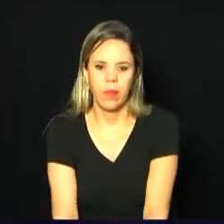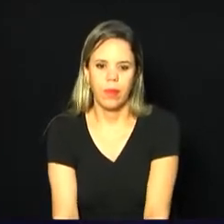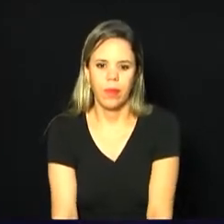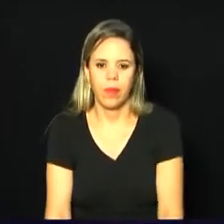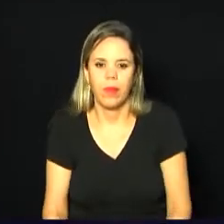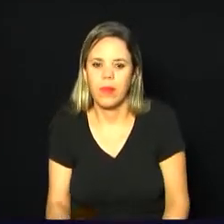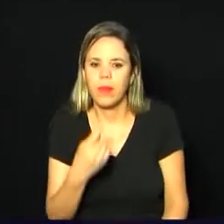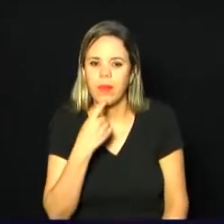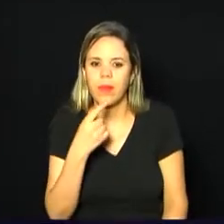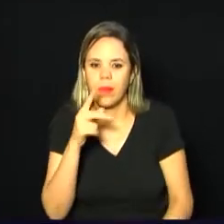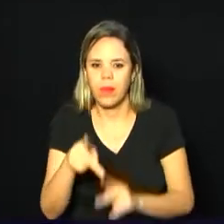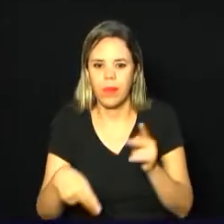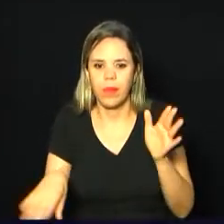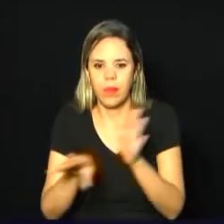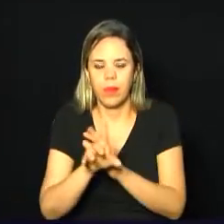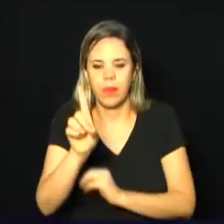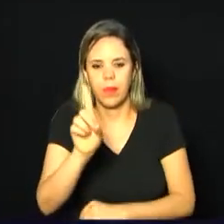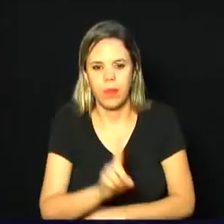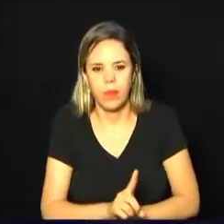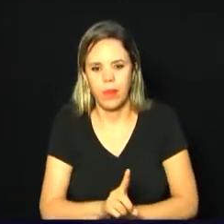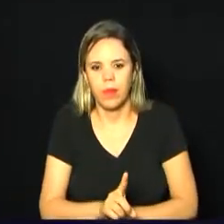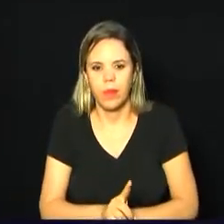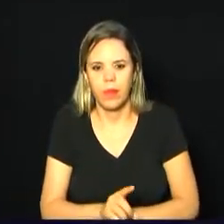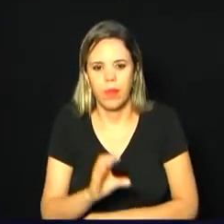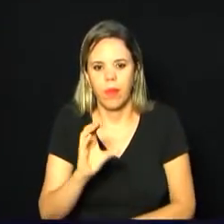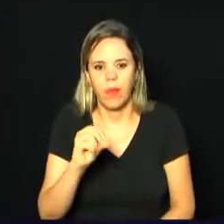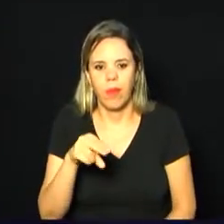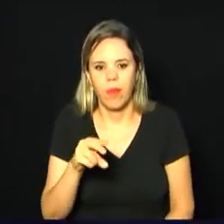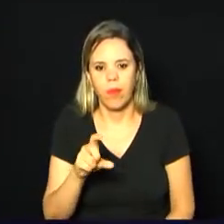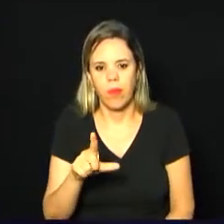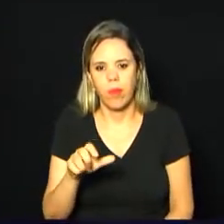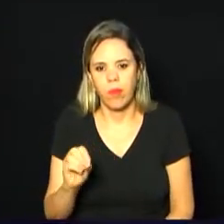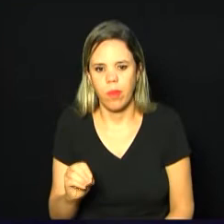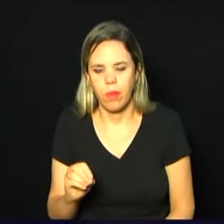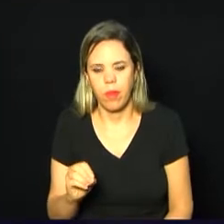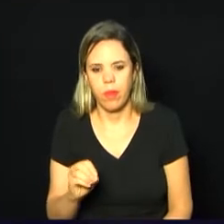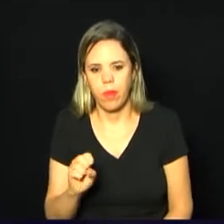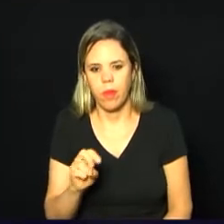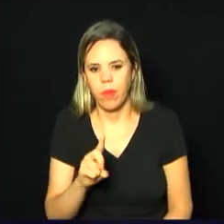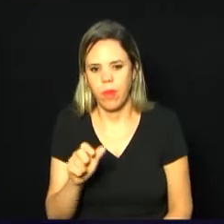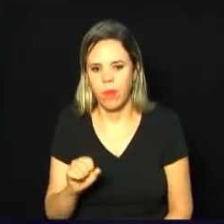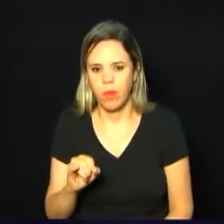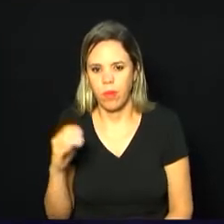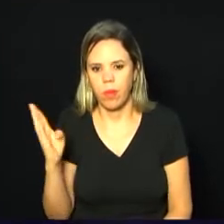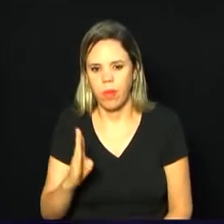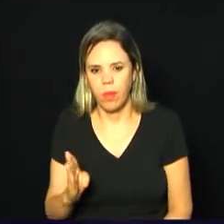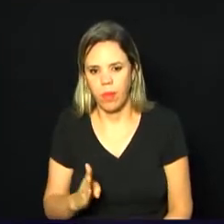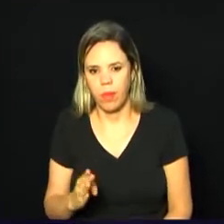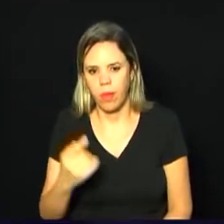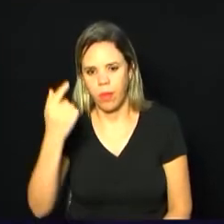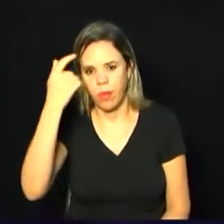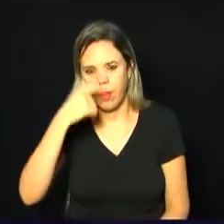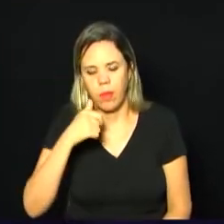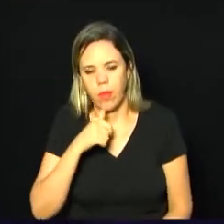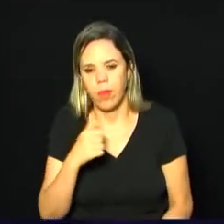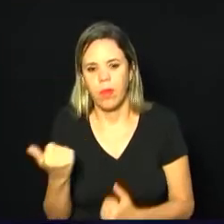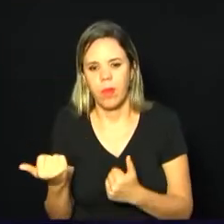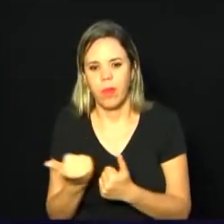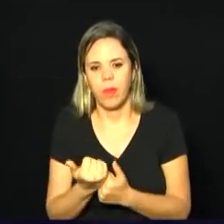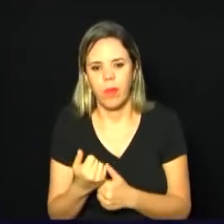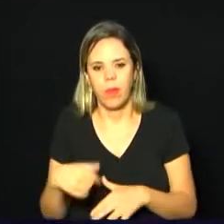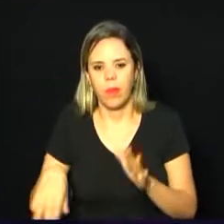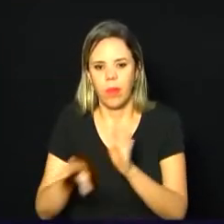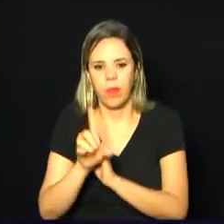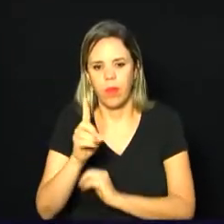Campinas Estou chegando Consuelo né no corpo de suas Brasil então é Sutil presença do corpo a Consuelo e a